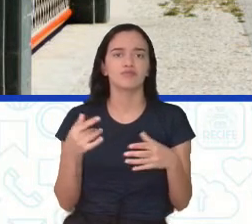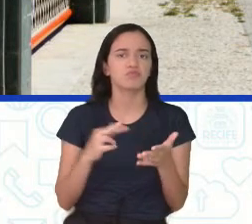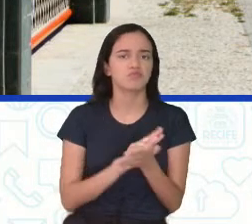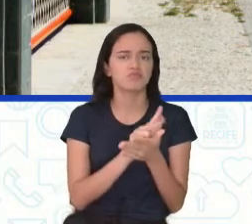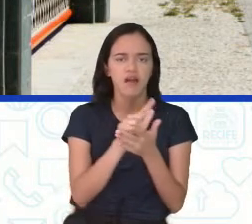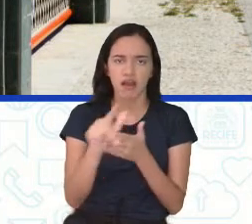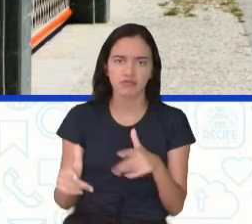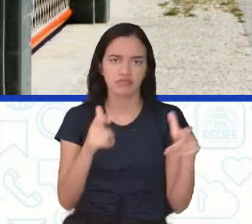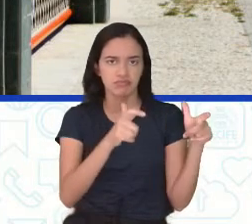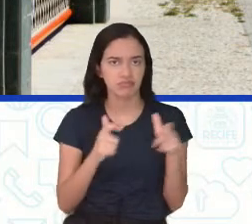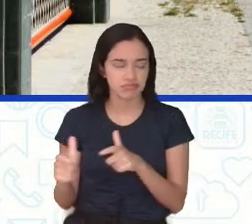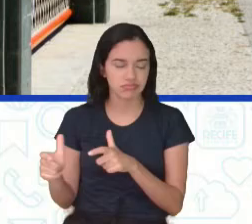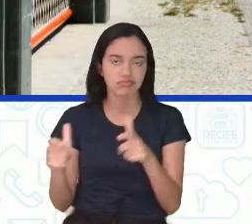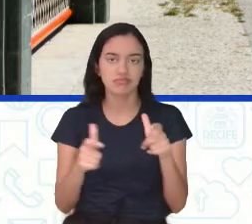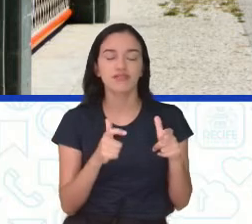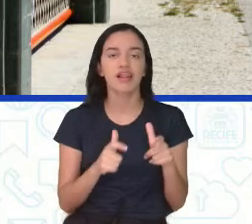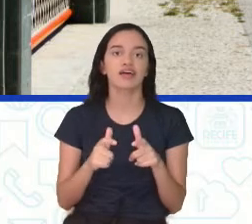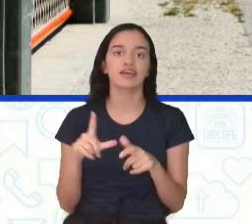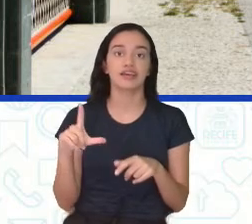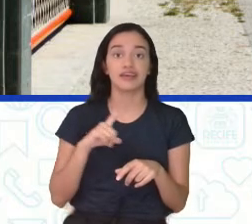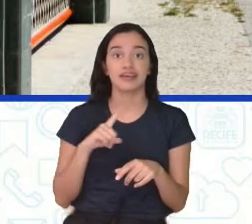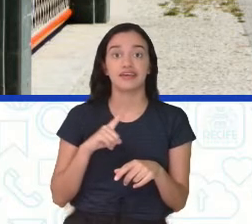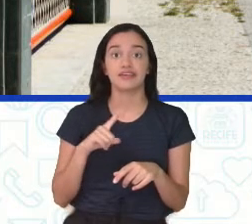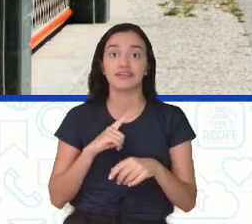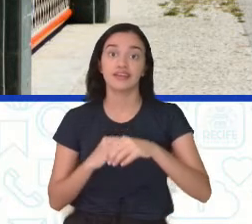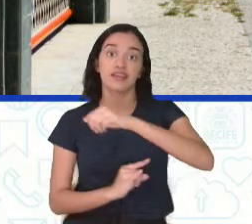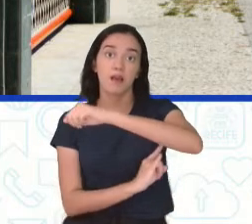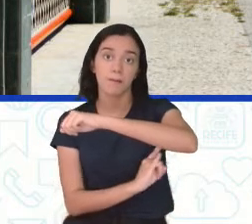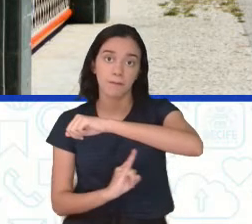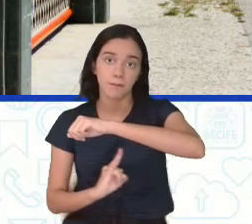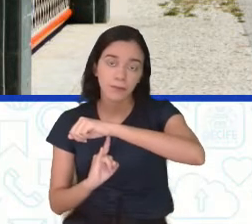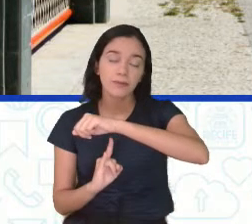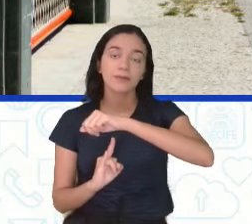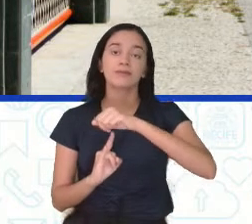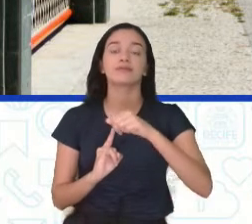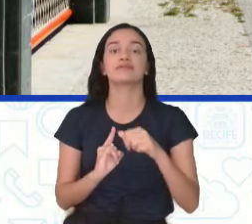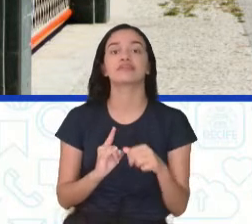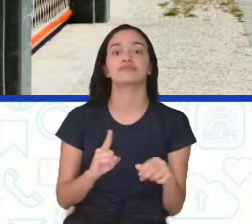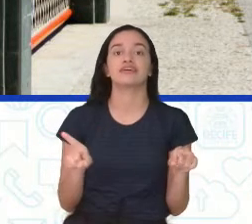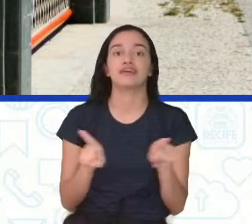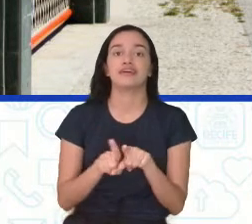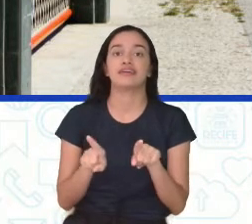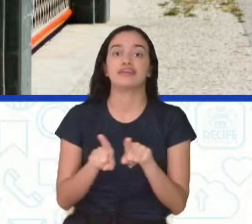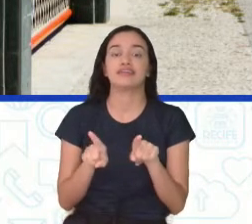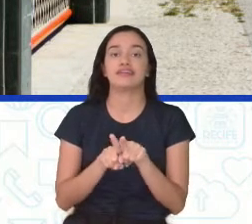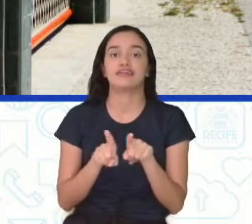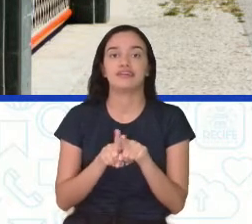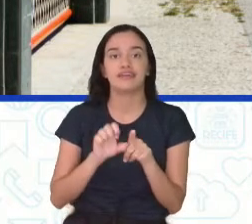temos pontos só aqui, né? Aí tem a questão da ponte, aí tem a questão da